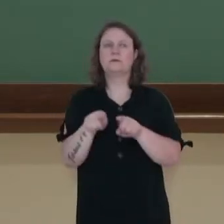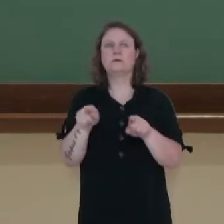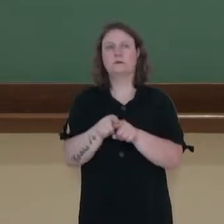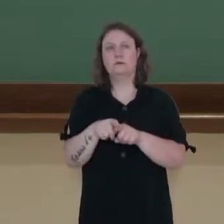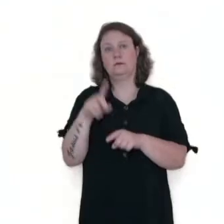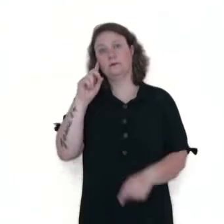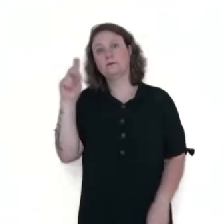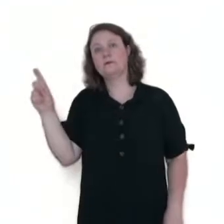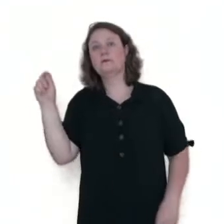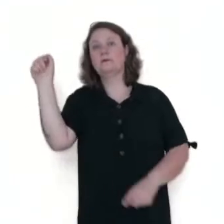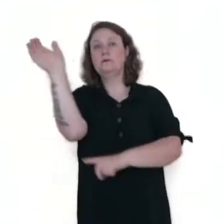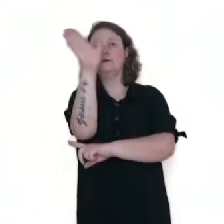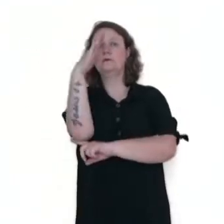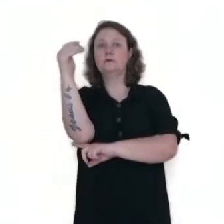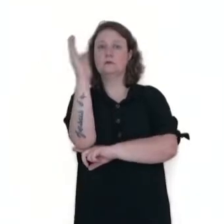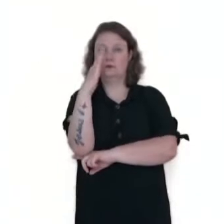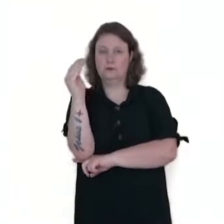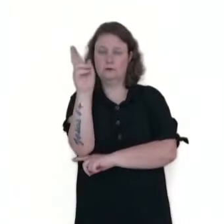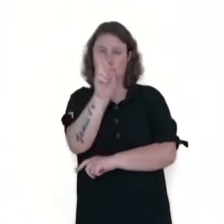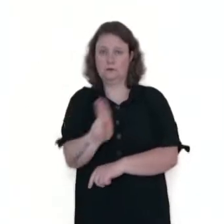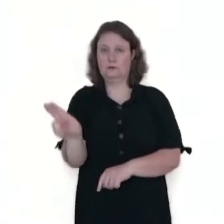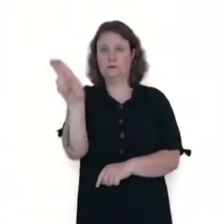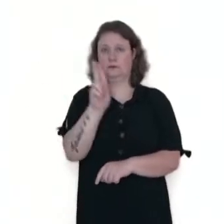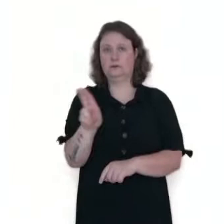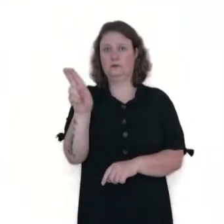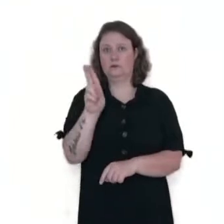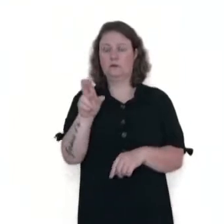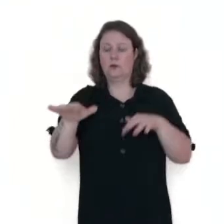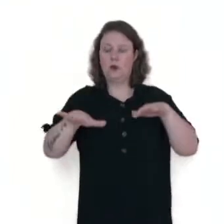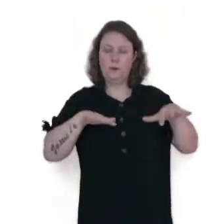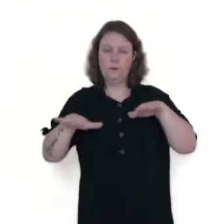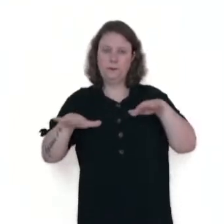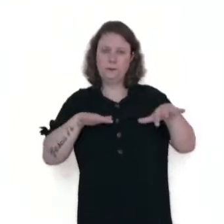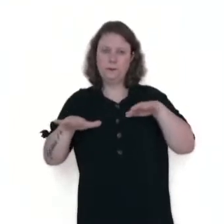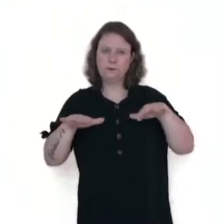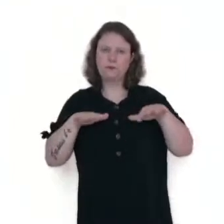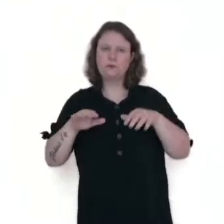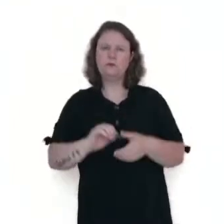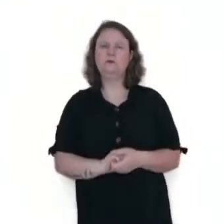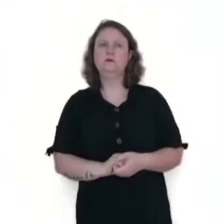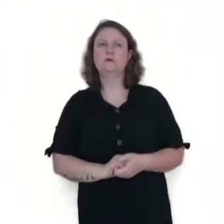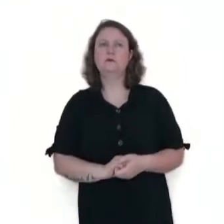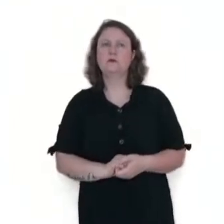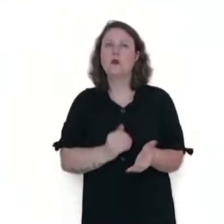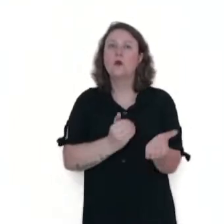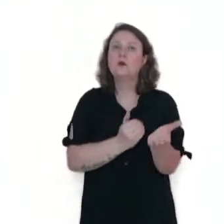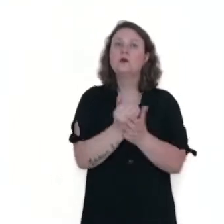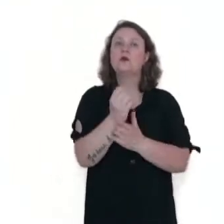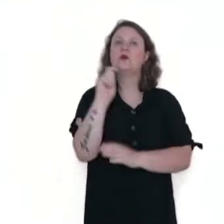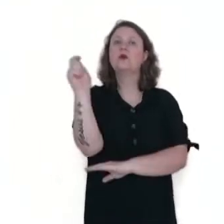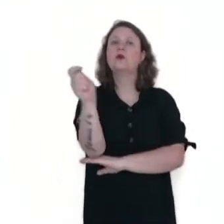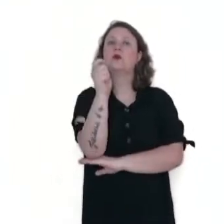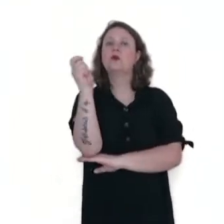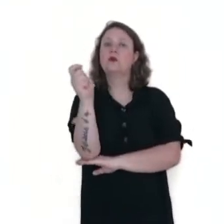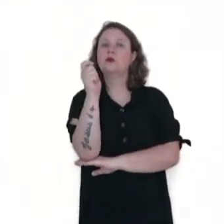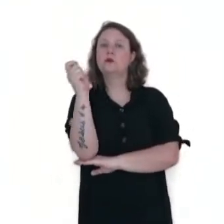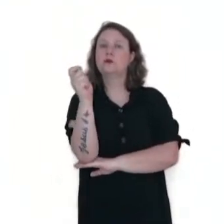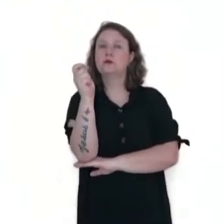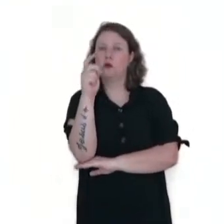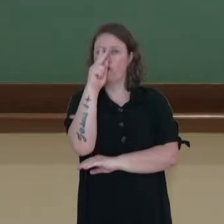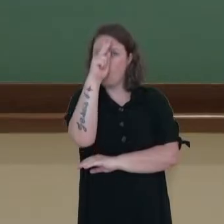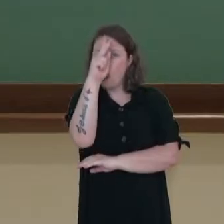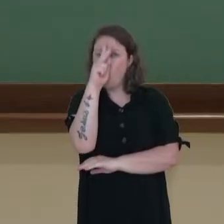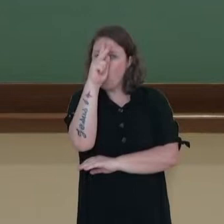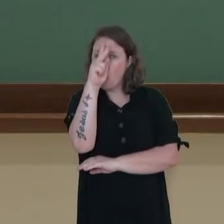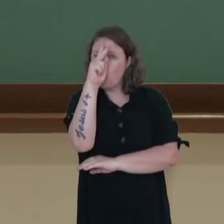bandeira usada pelos farrapos, né, pelo movimento da Farroupilha, que iniciou-se no Rio Grande do Sul, é um movimento muito forte no Rio